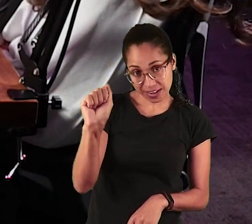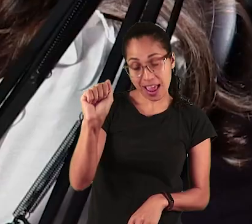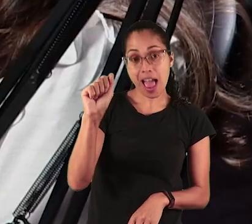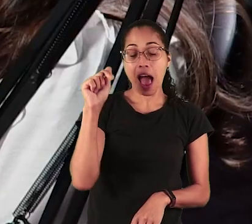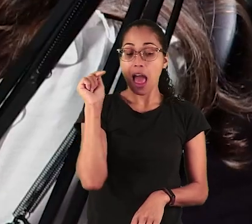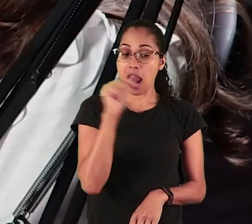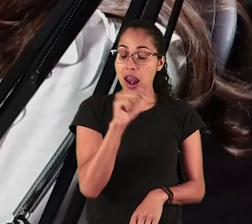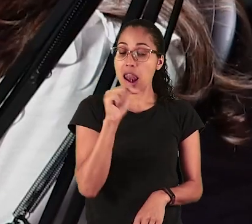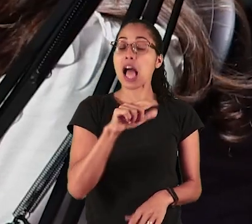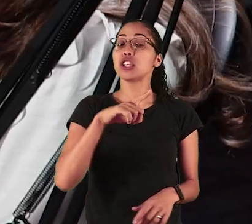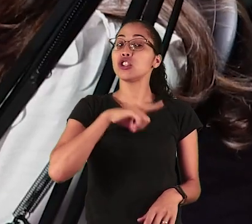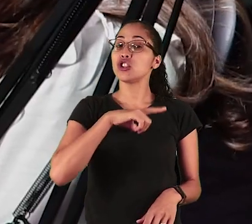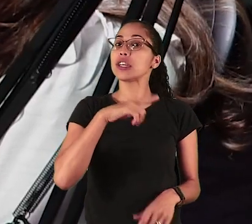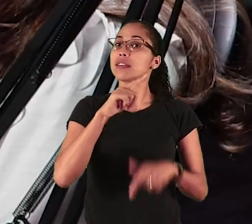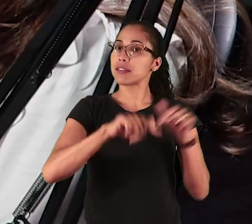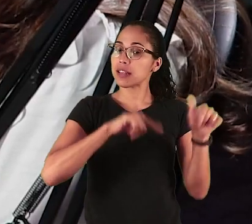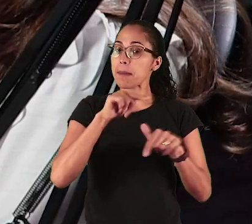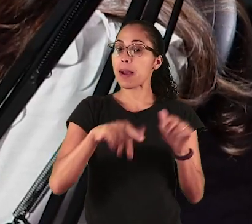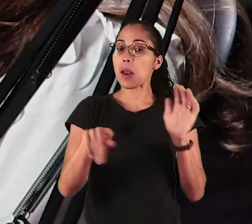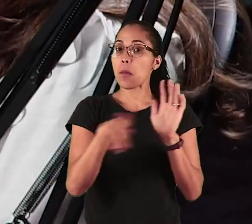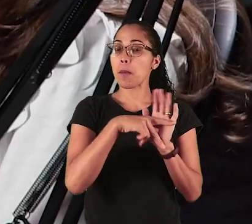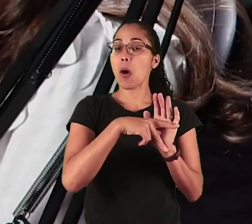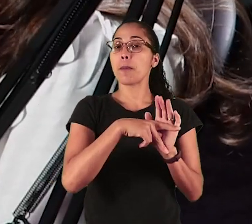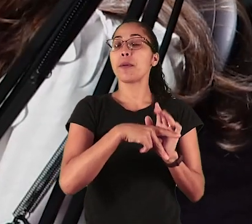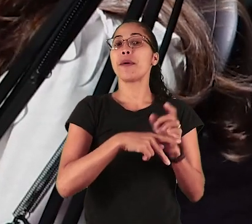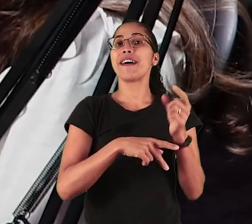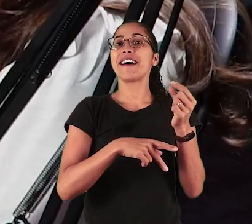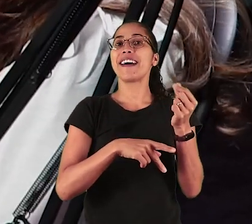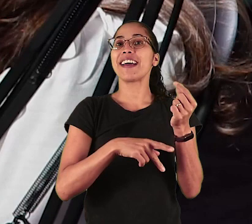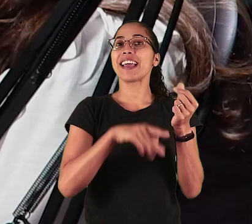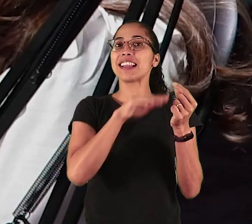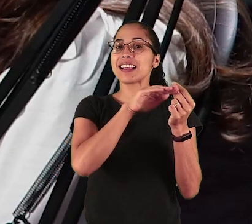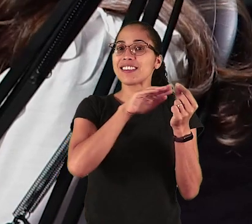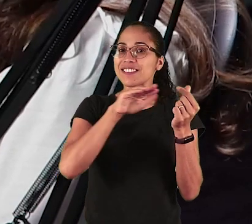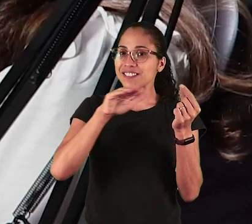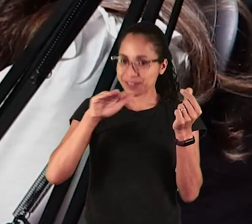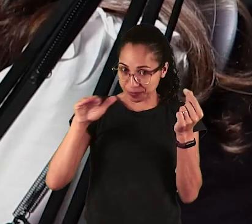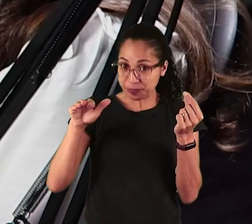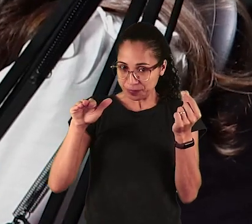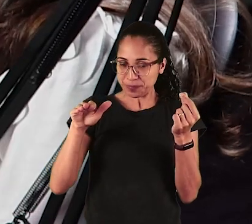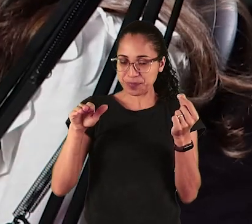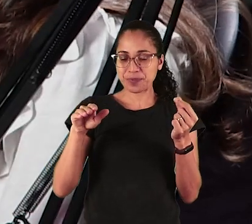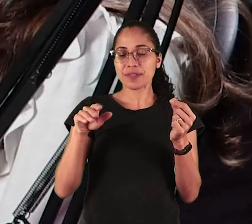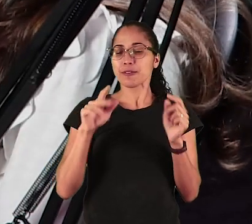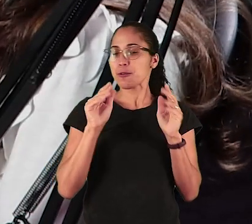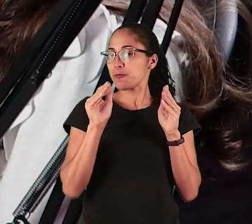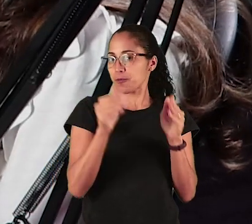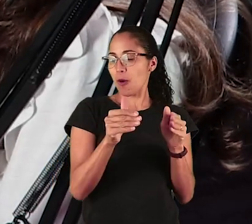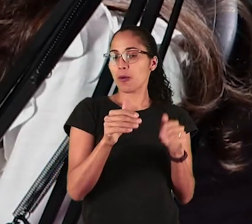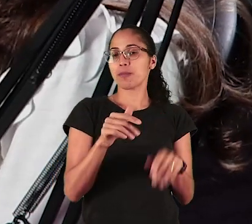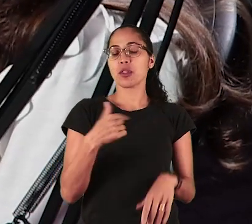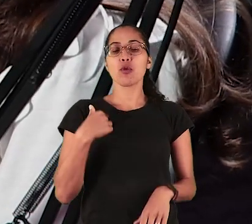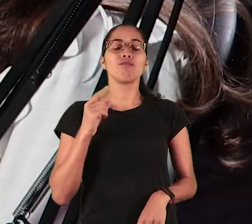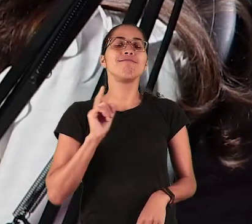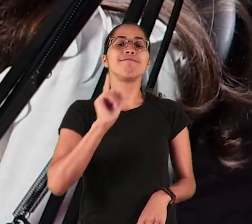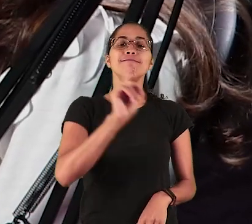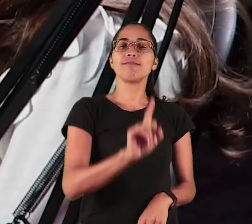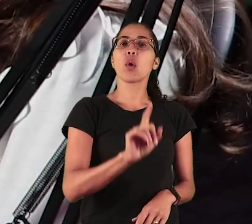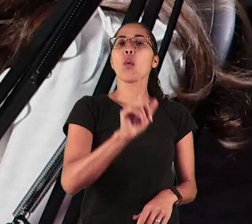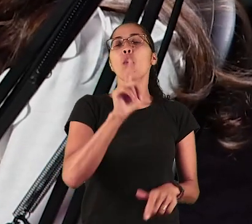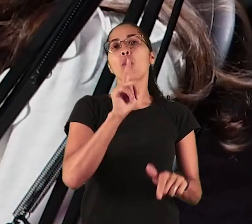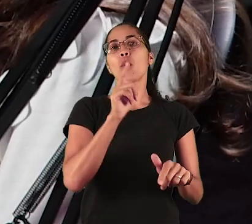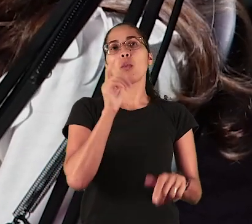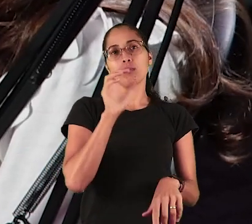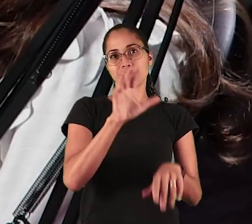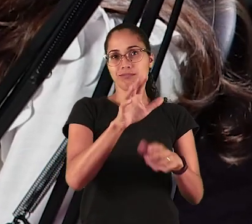MBA Era exatamente renda fixa um outro lado né mais Mercado de Capitais em Finanças E aí eu fui